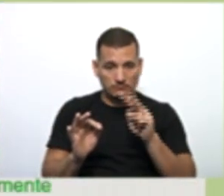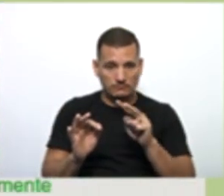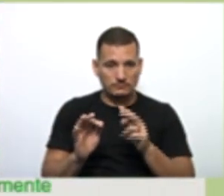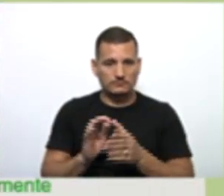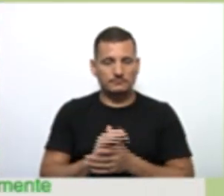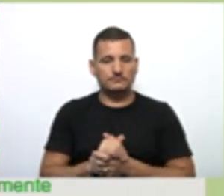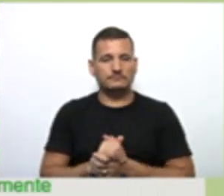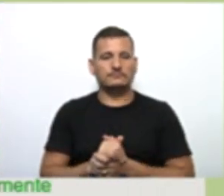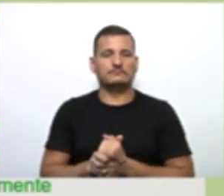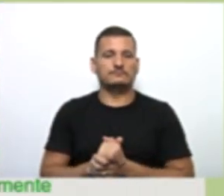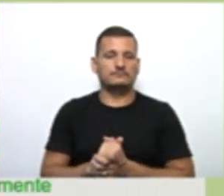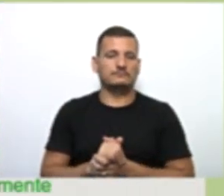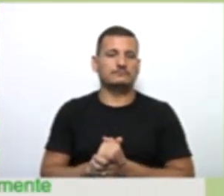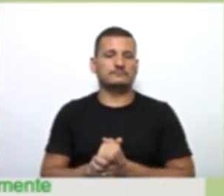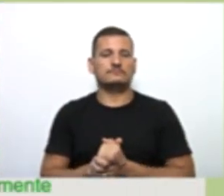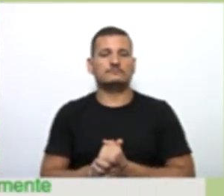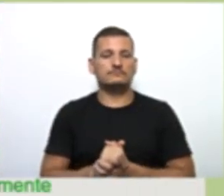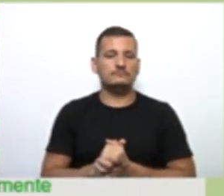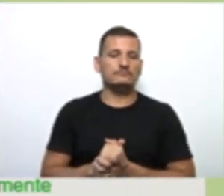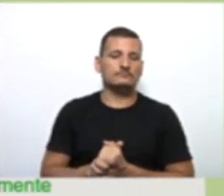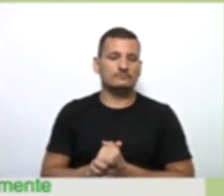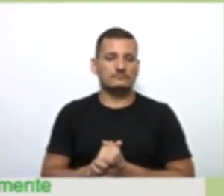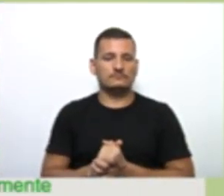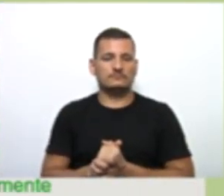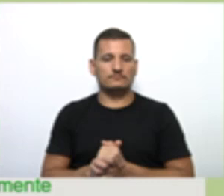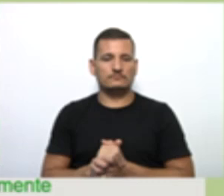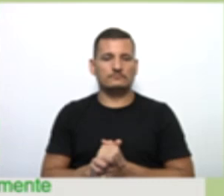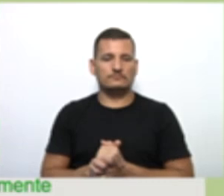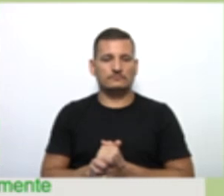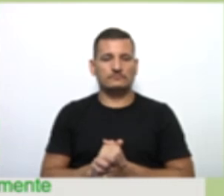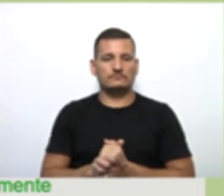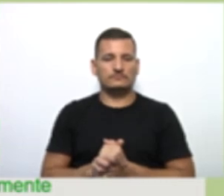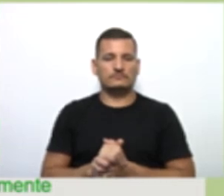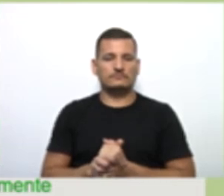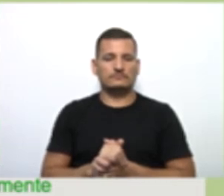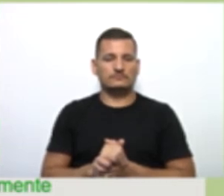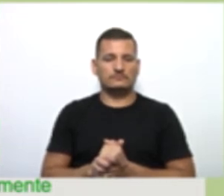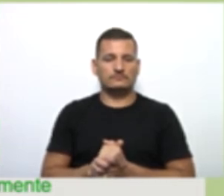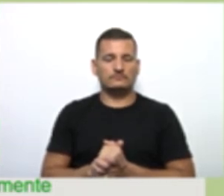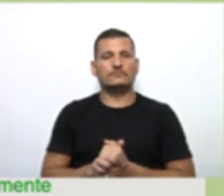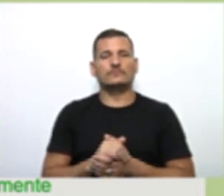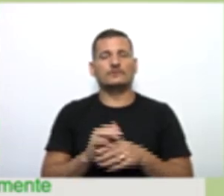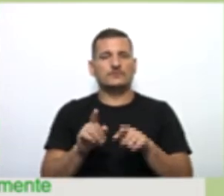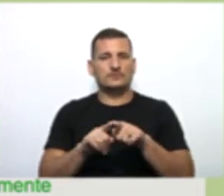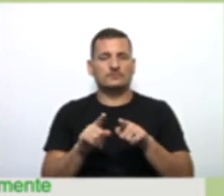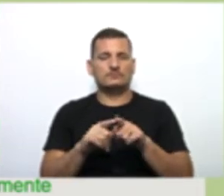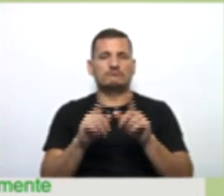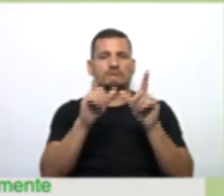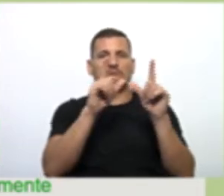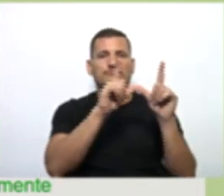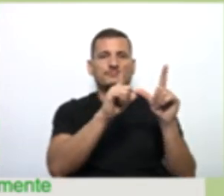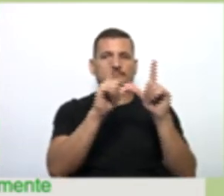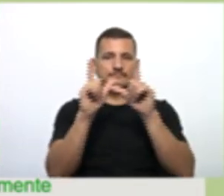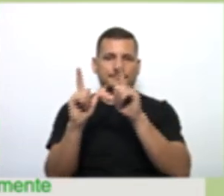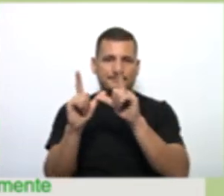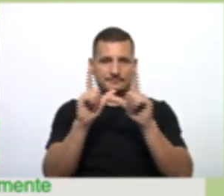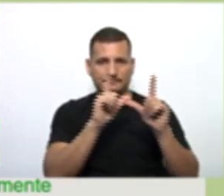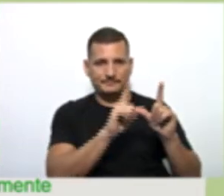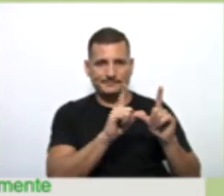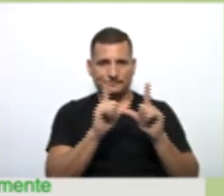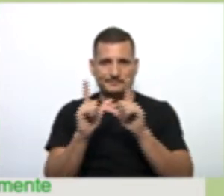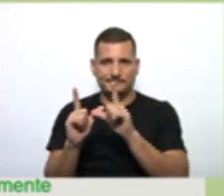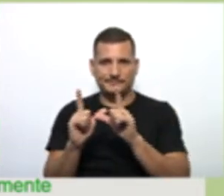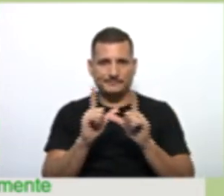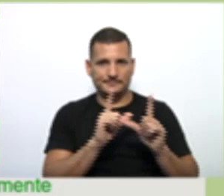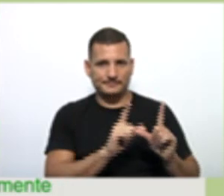com relação às seções que devem ter o banner. O modelo já tem essas seções, mas aqui está fazendo um lembrete. Então, aqui